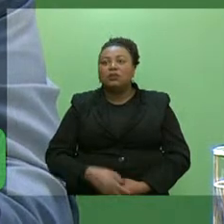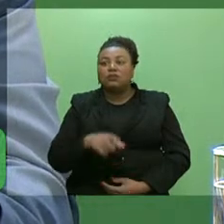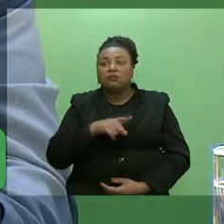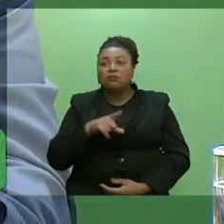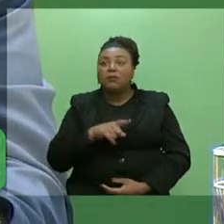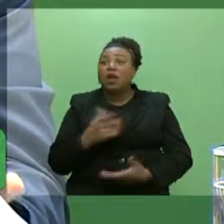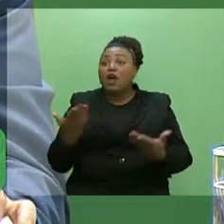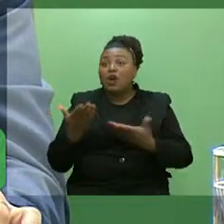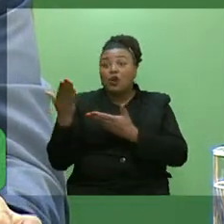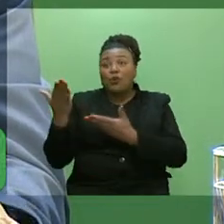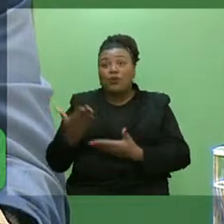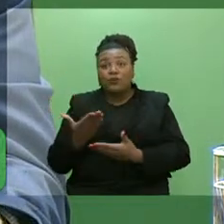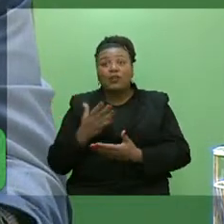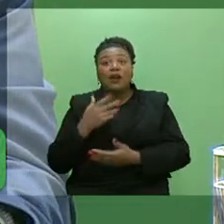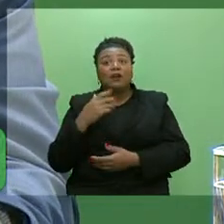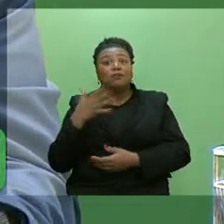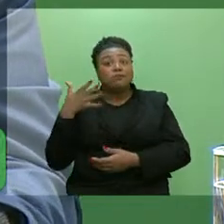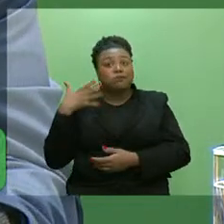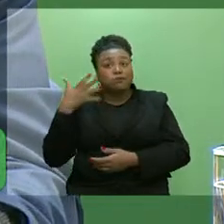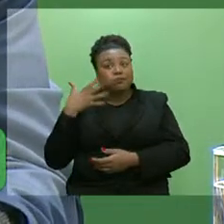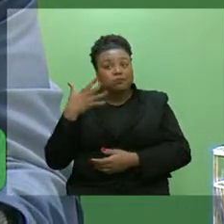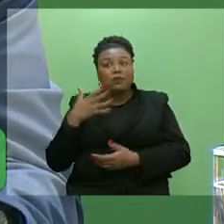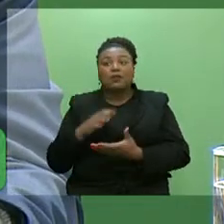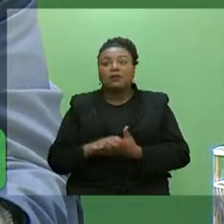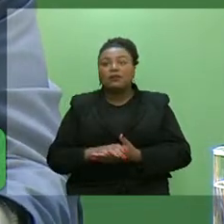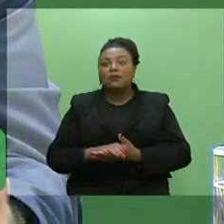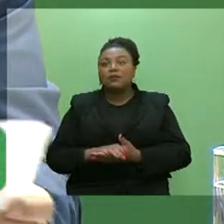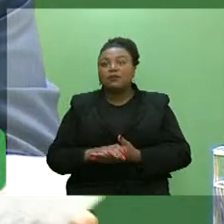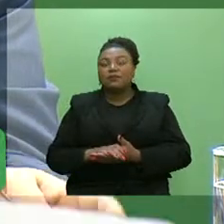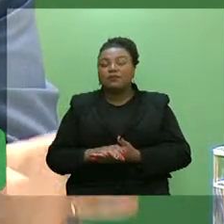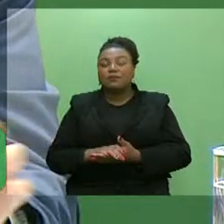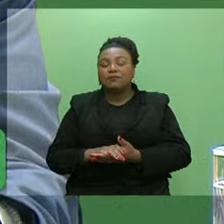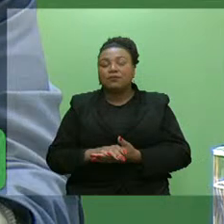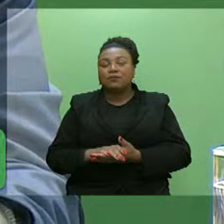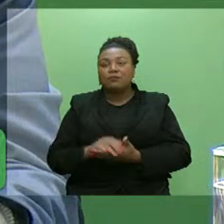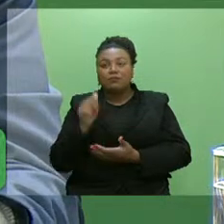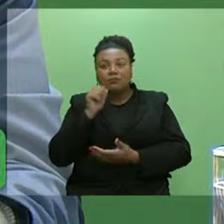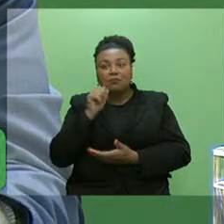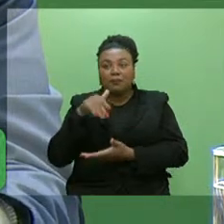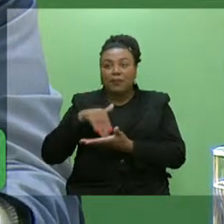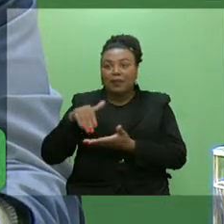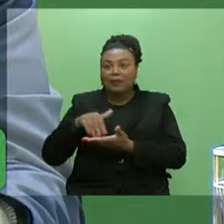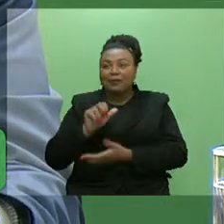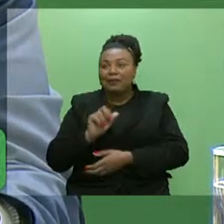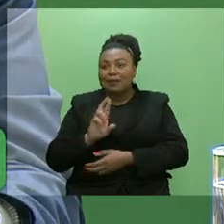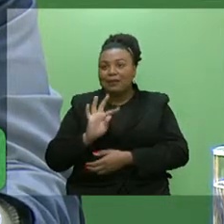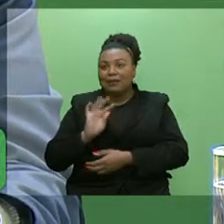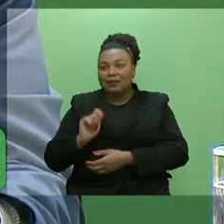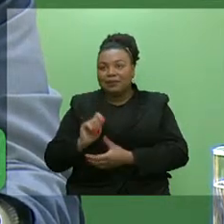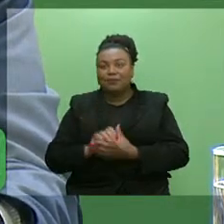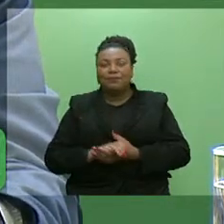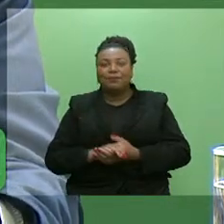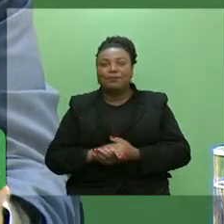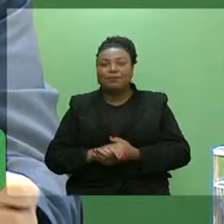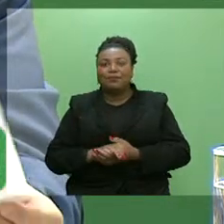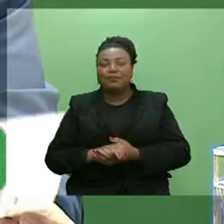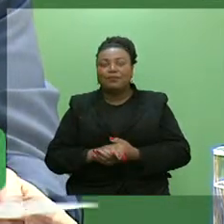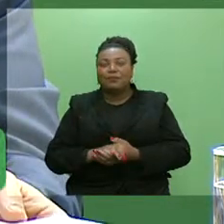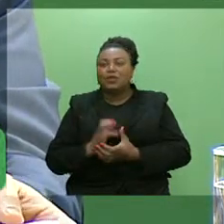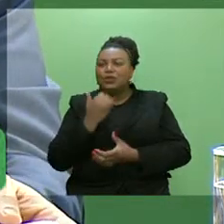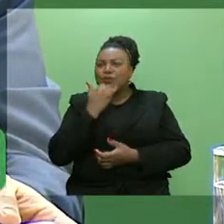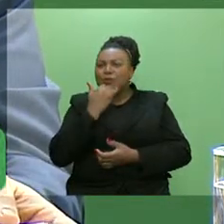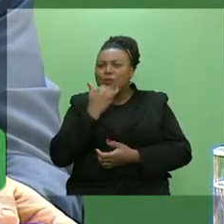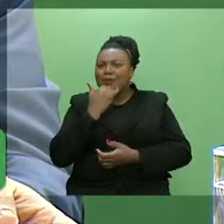de passar a palavra à senhora secretária da Saúde do Estado, aliás,